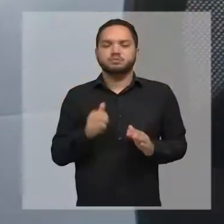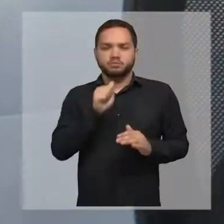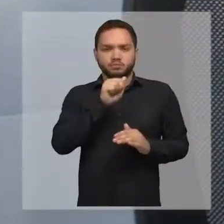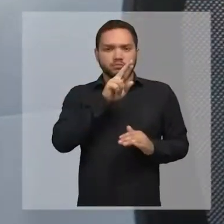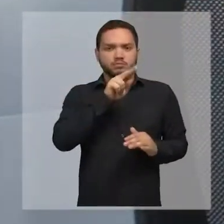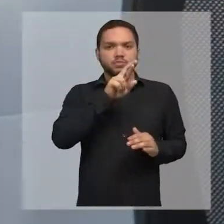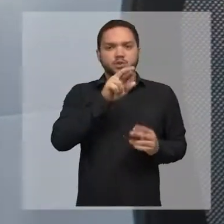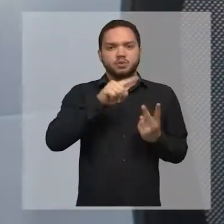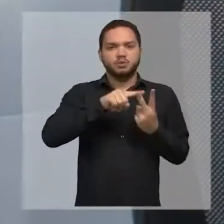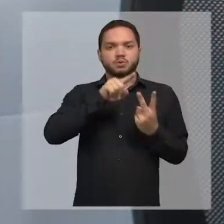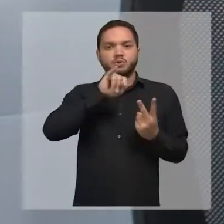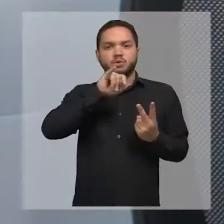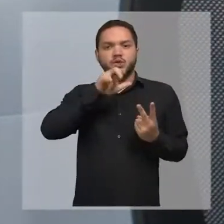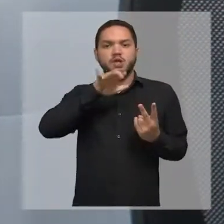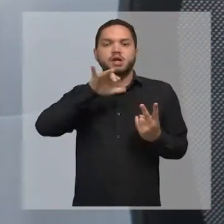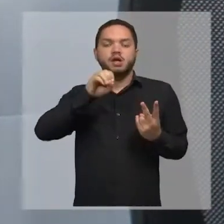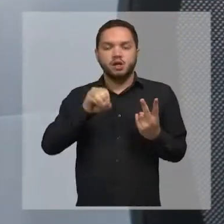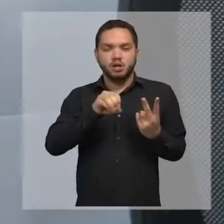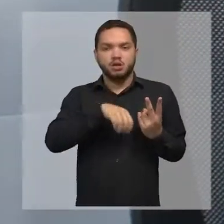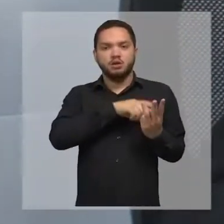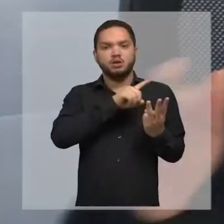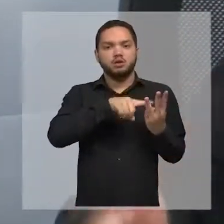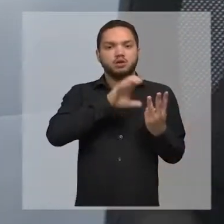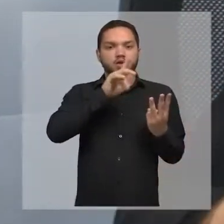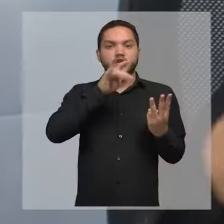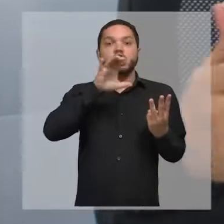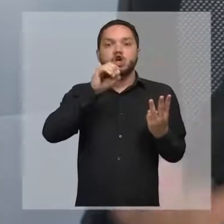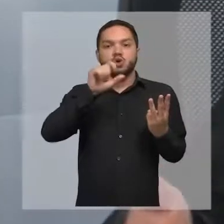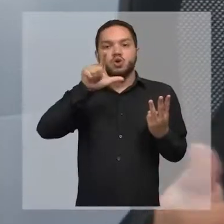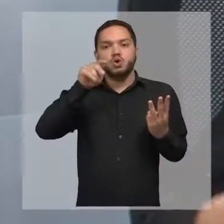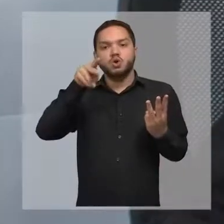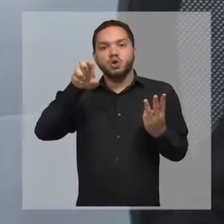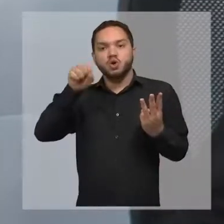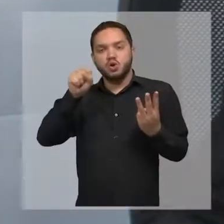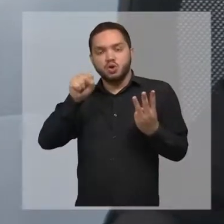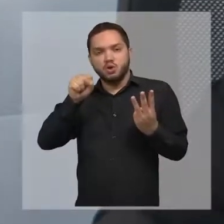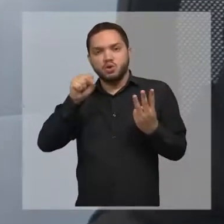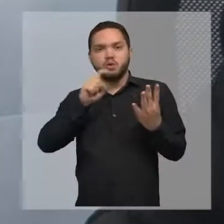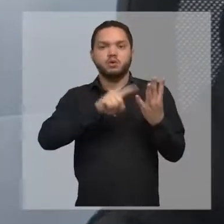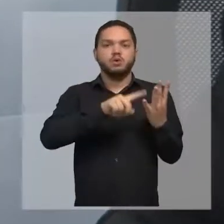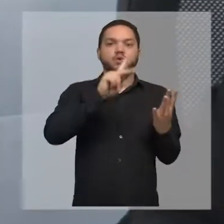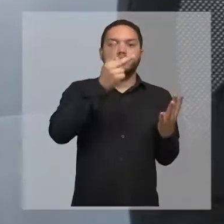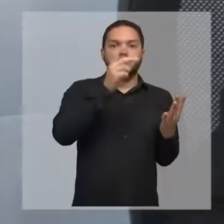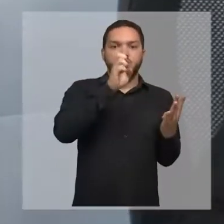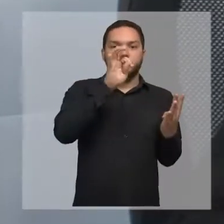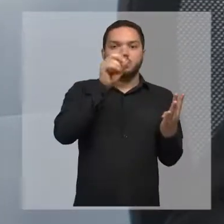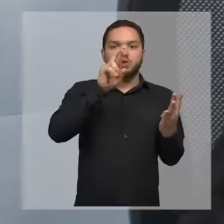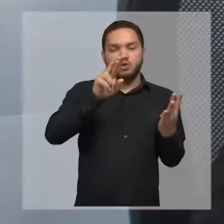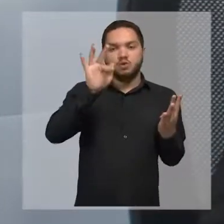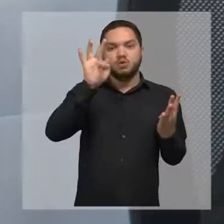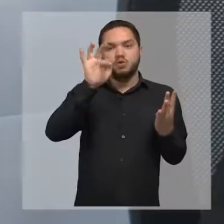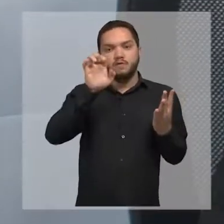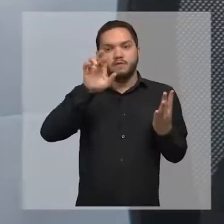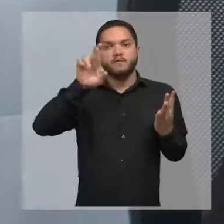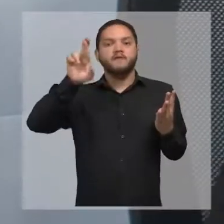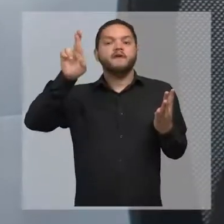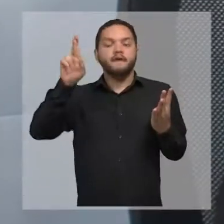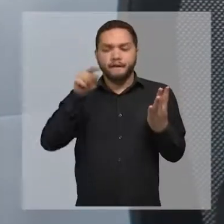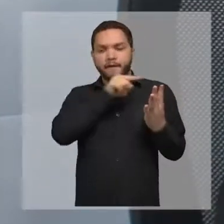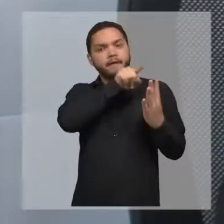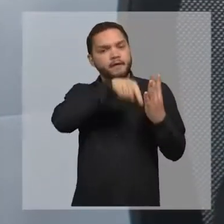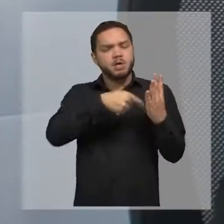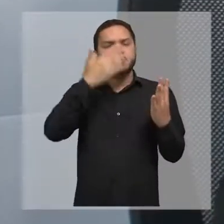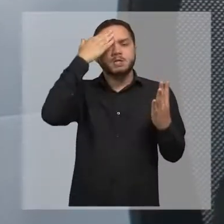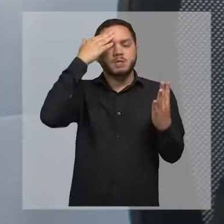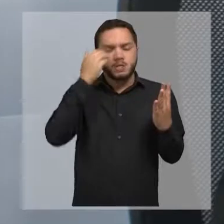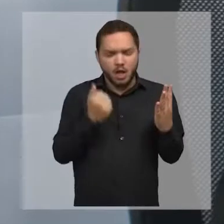Bruno, Inácio Arruda, depois veio o Chico Lopes, o próprio Heitor Ferrer. Quer dizer,